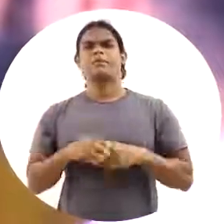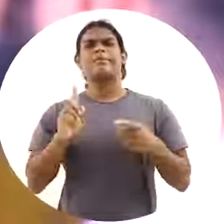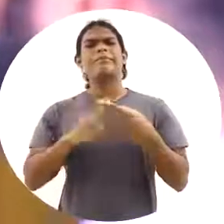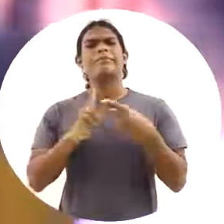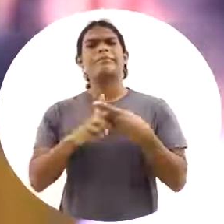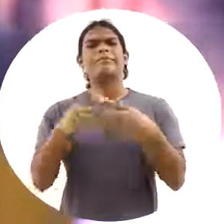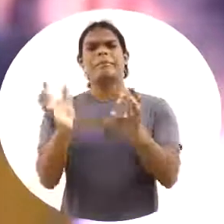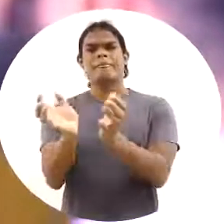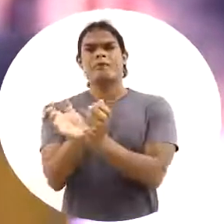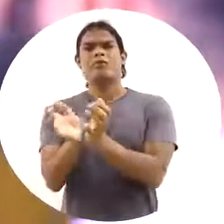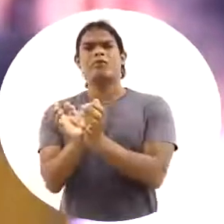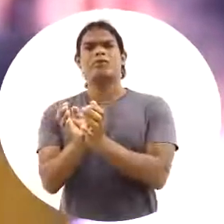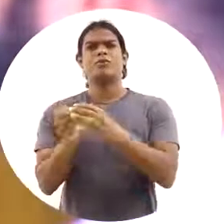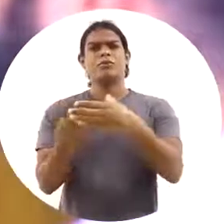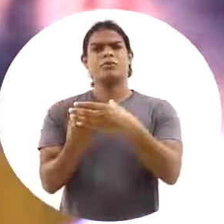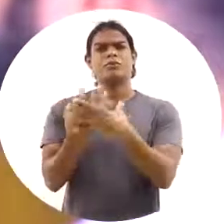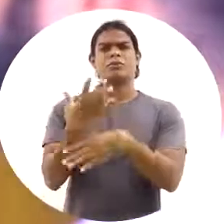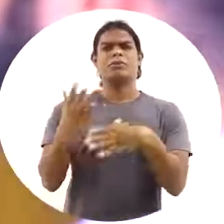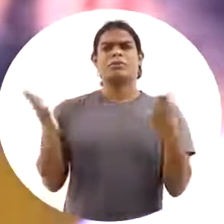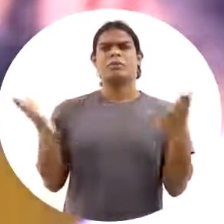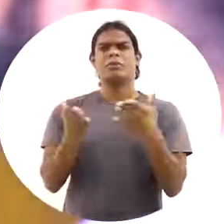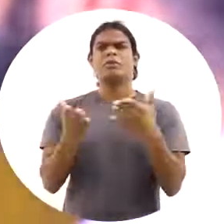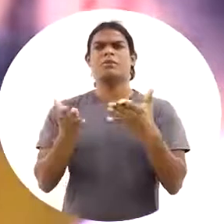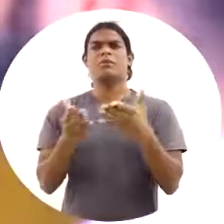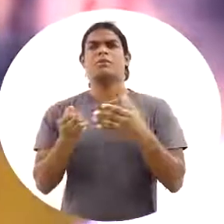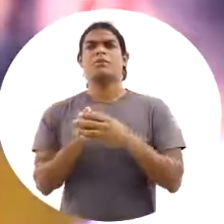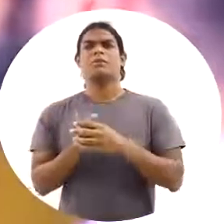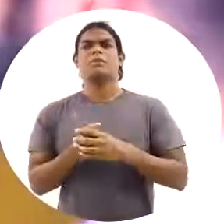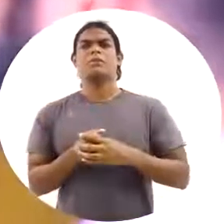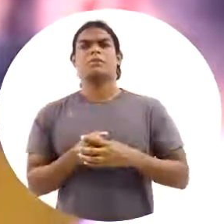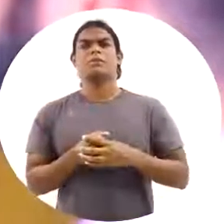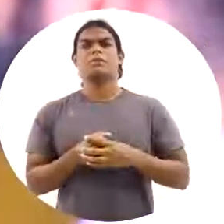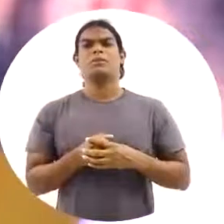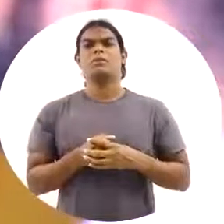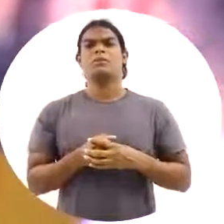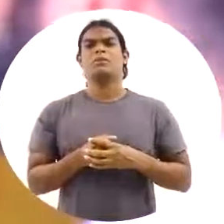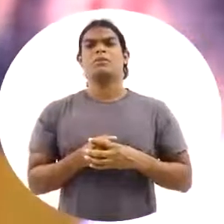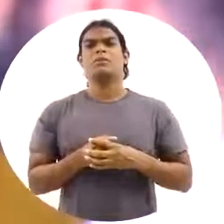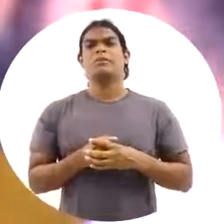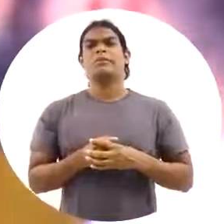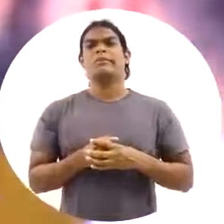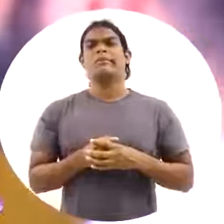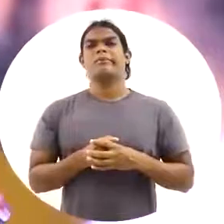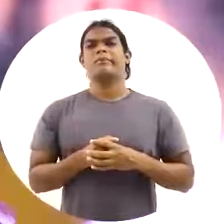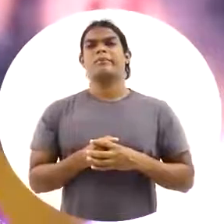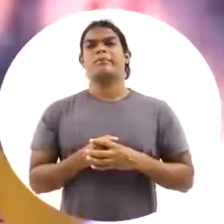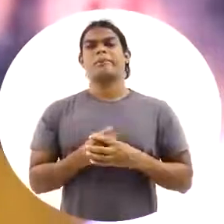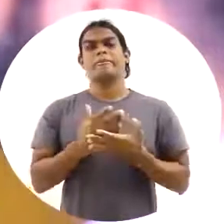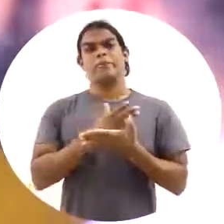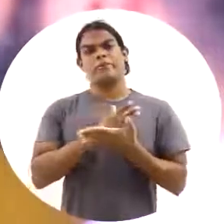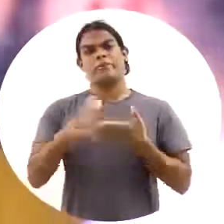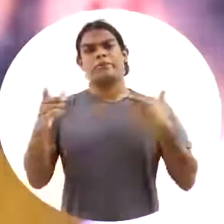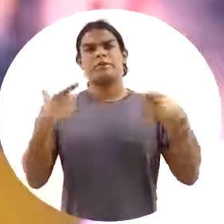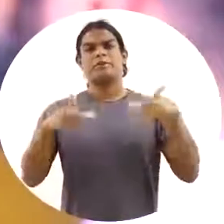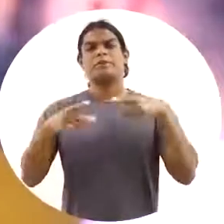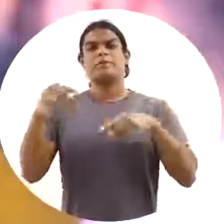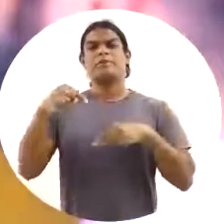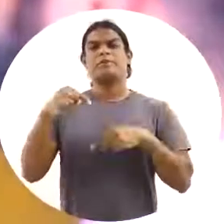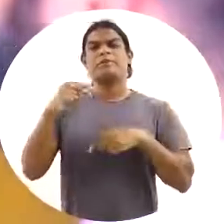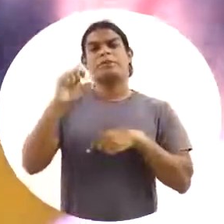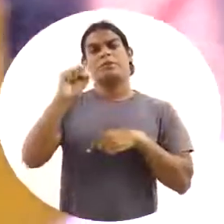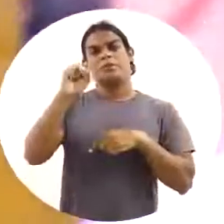grupos recentes, acho que a questão a gente pegou um pouco carona com essa questão de sustentabilidade mais pelo